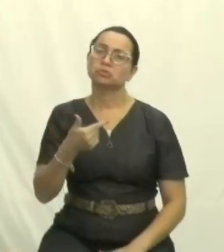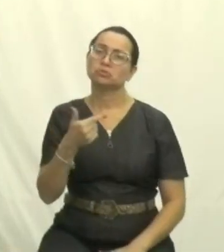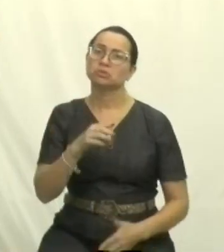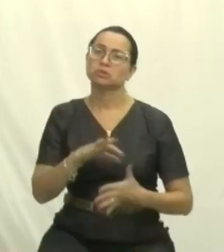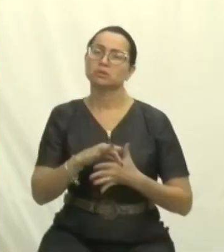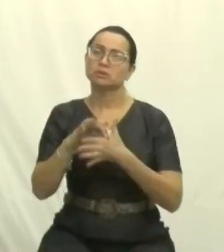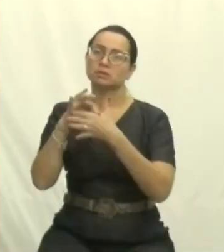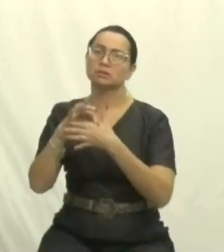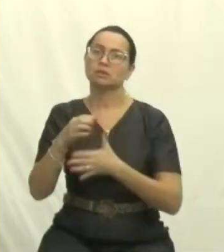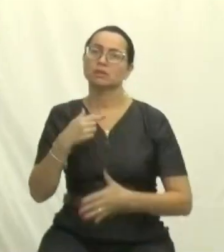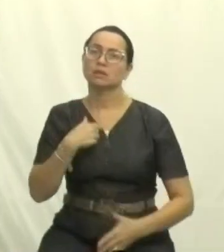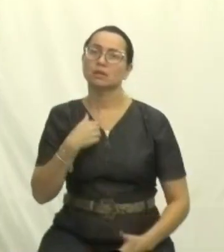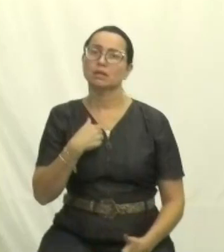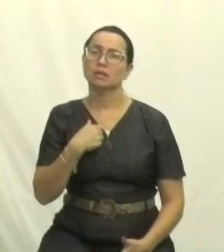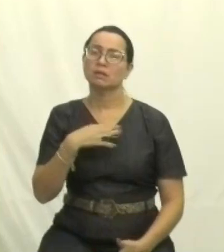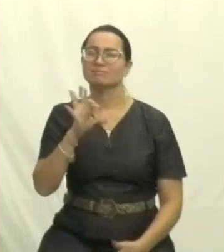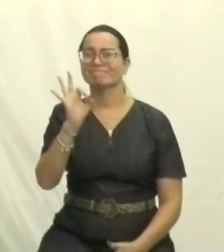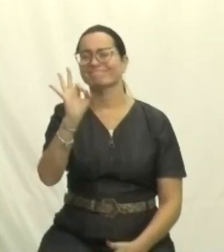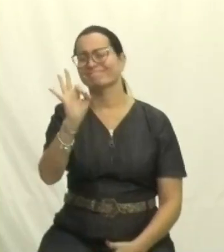tenho